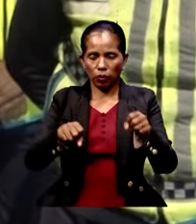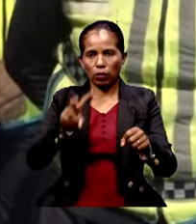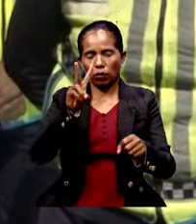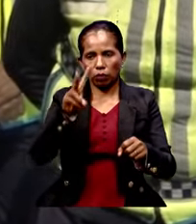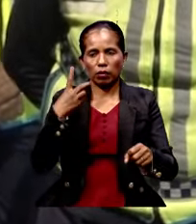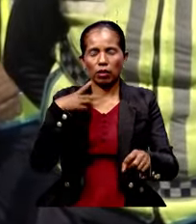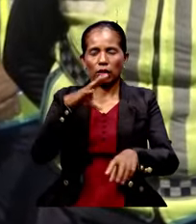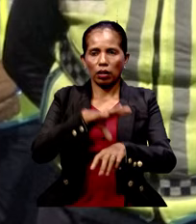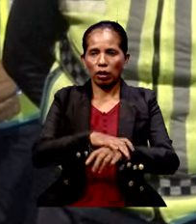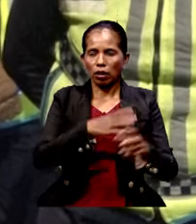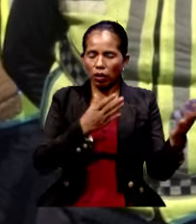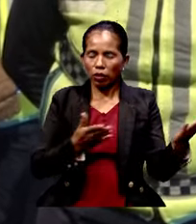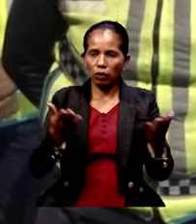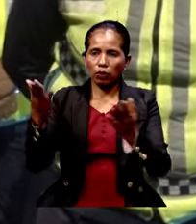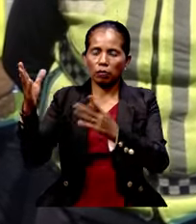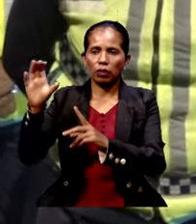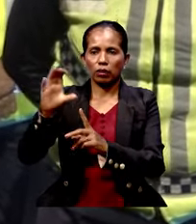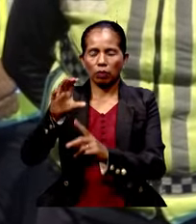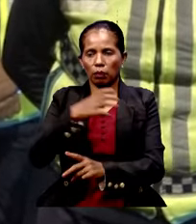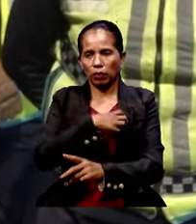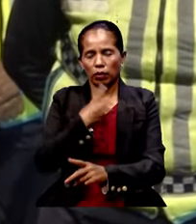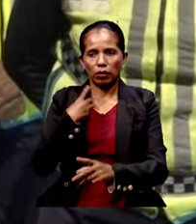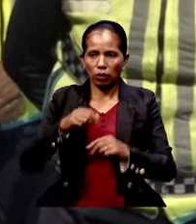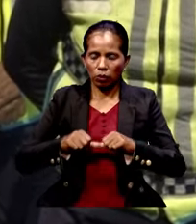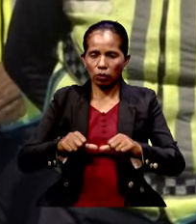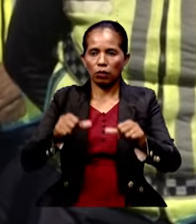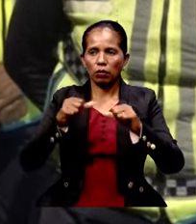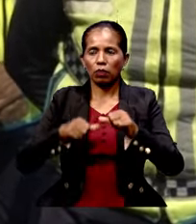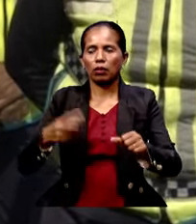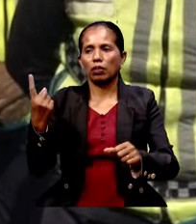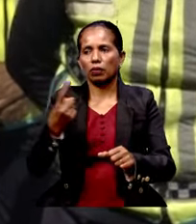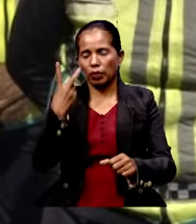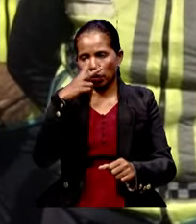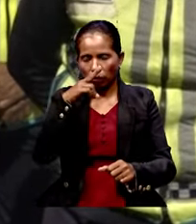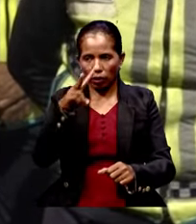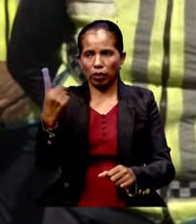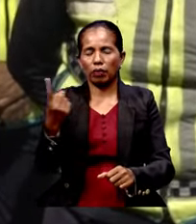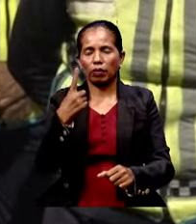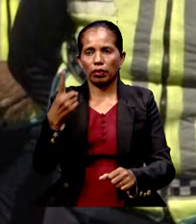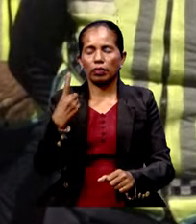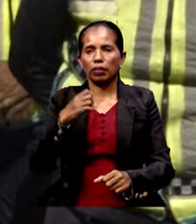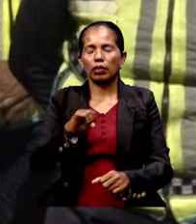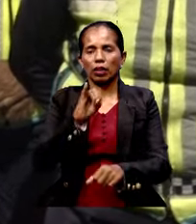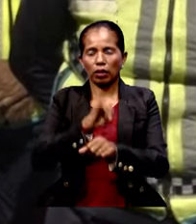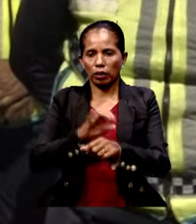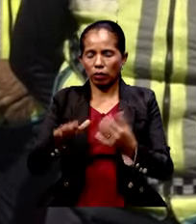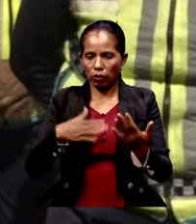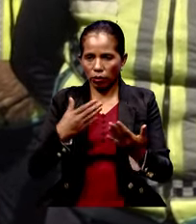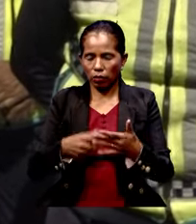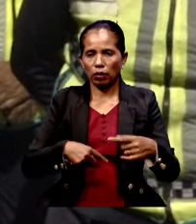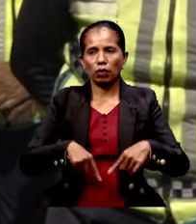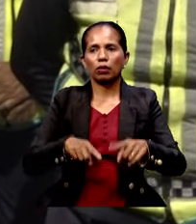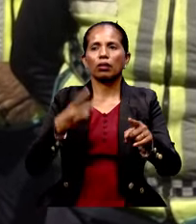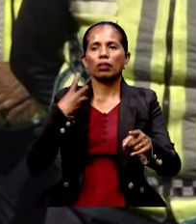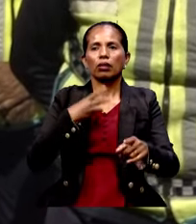prende ona bayi ha tenia komando. I ita si kontun na fati monitor ija saun bayi ha zara li ha igreja serne ne mos ba ita